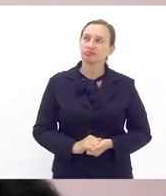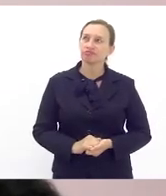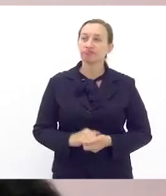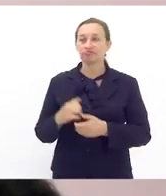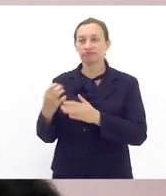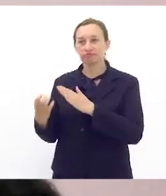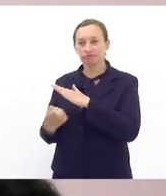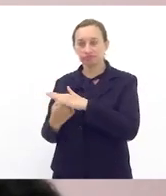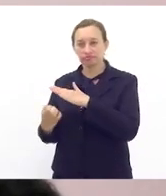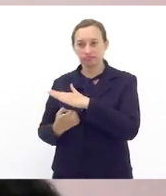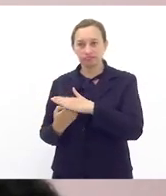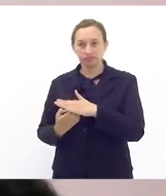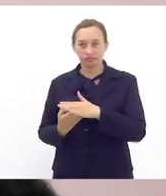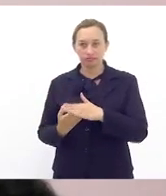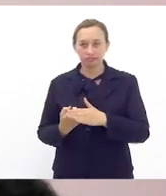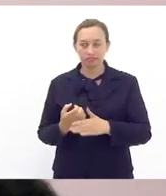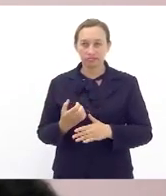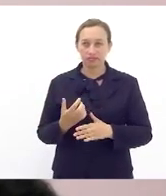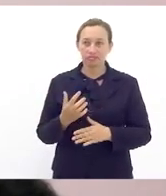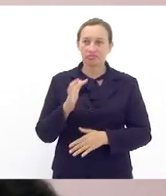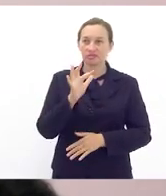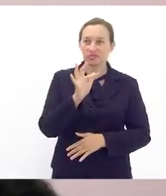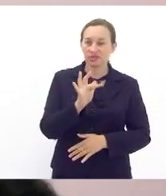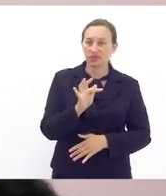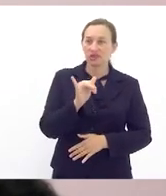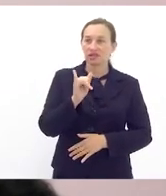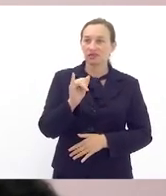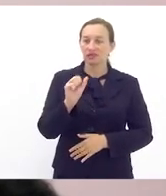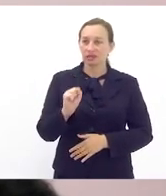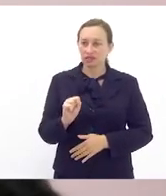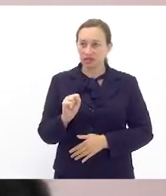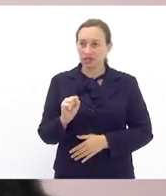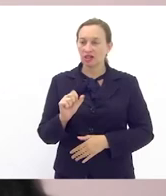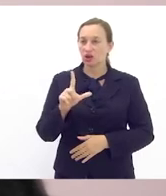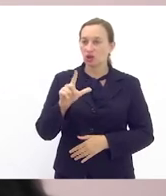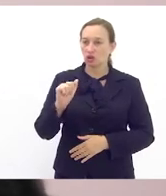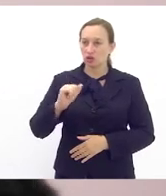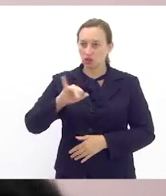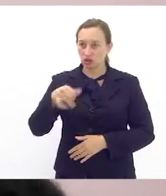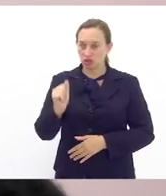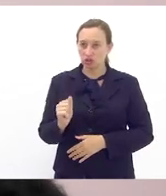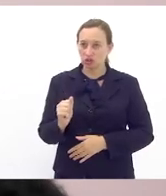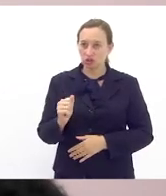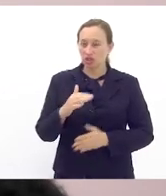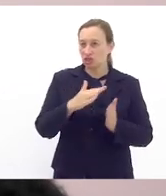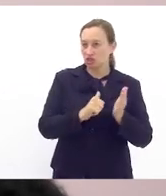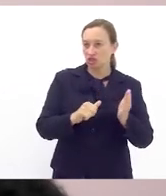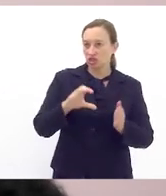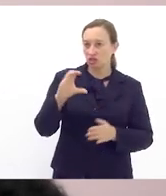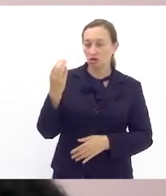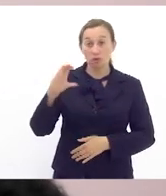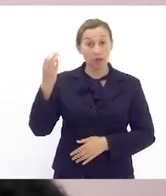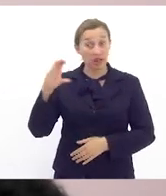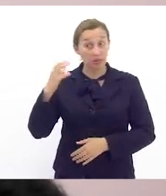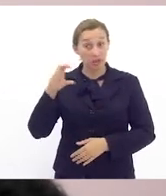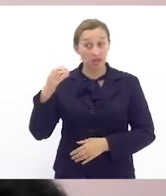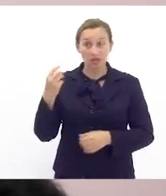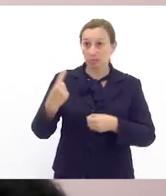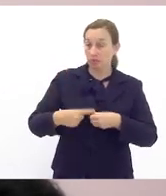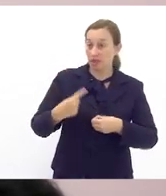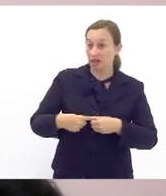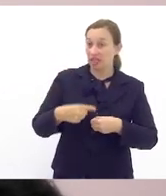agências físicas estão sendo retiradas principalmente no bairro de Copacabana Copacabana tem 35% de